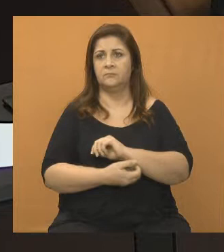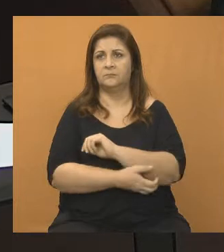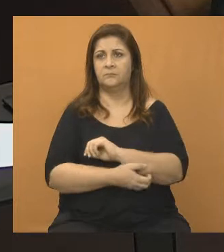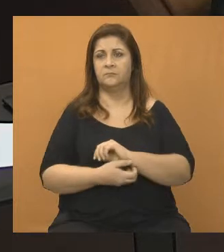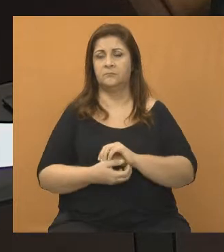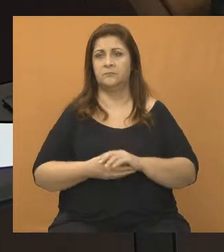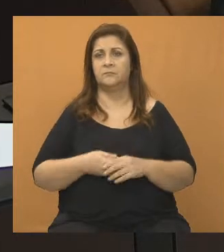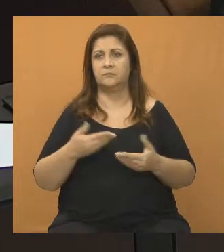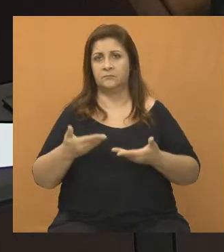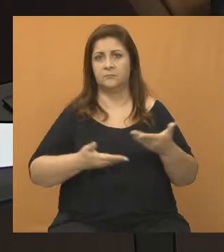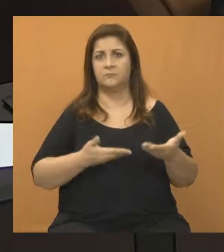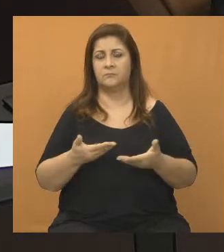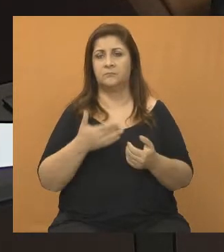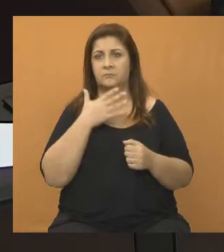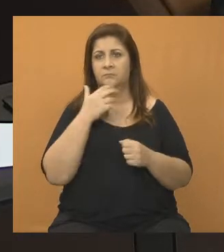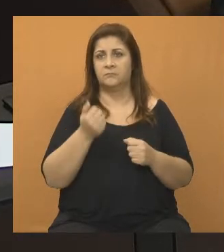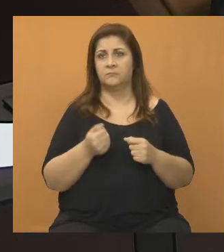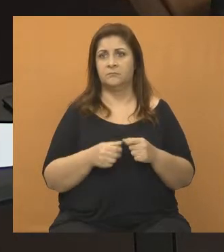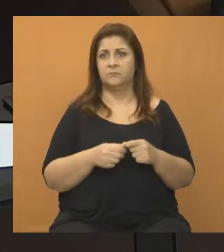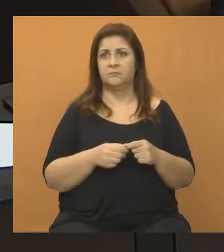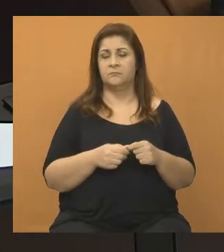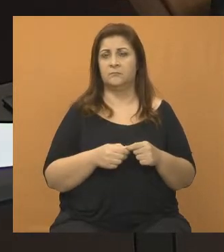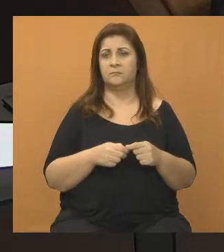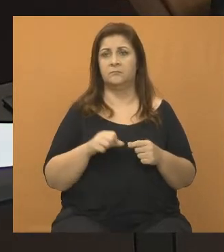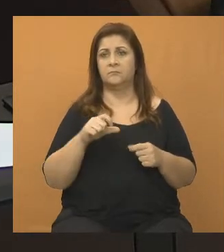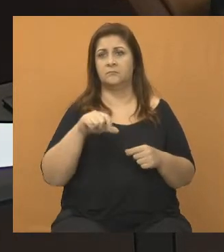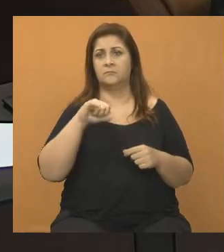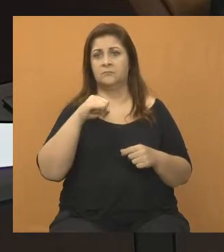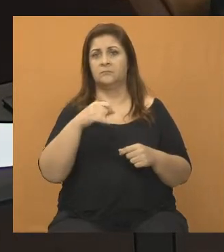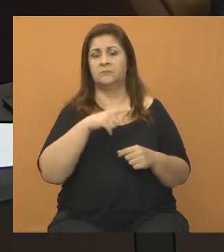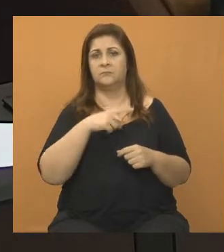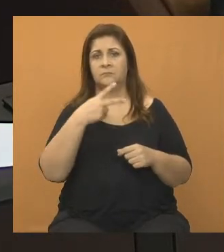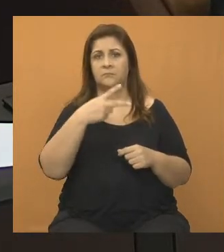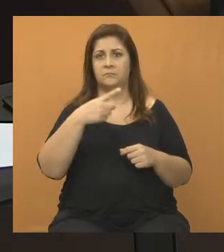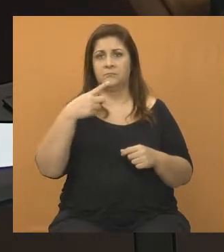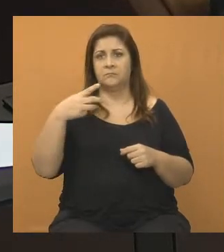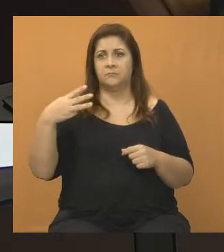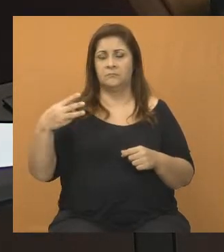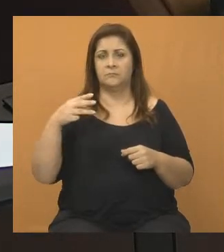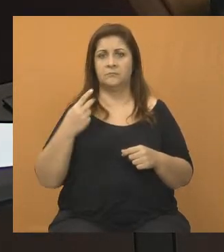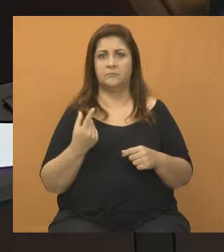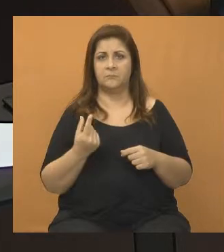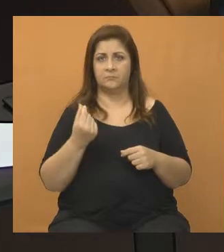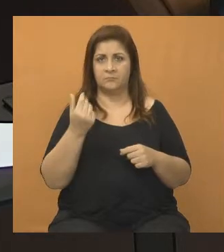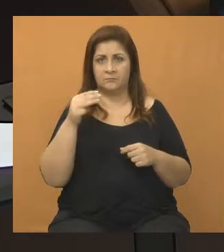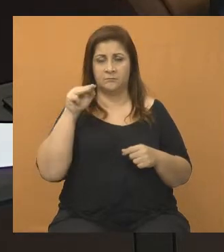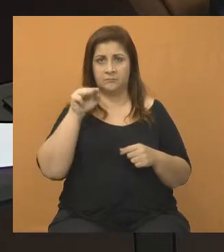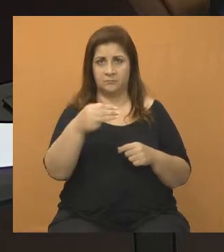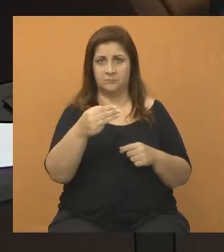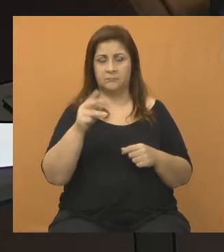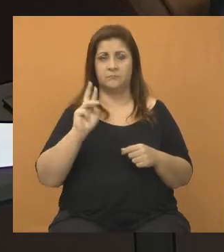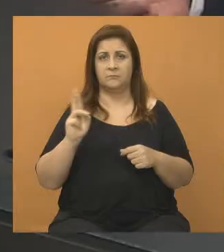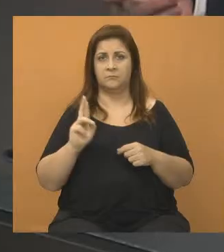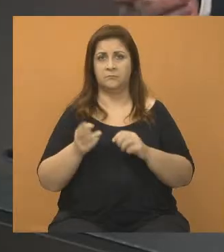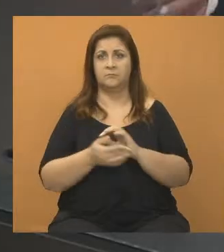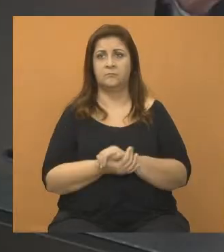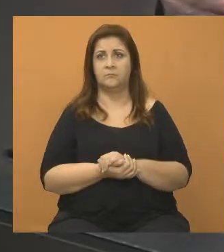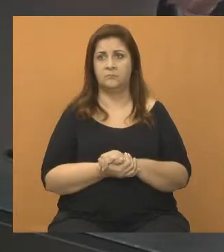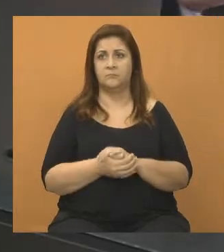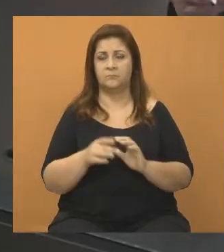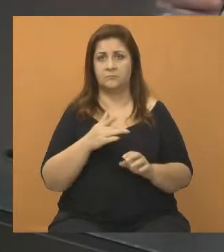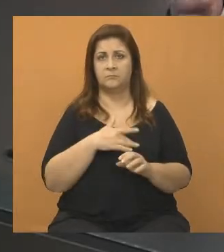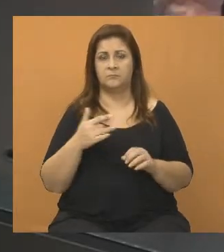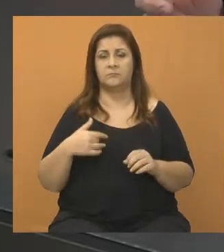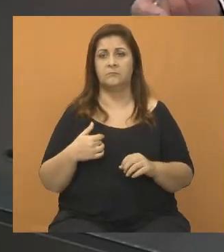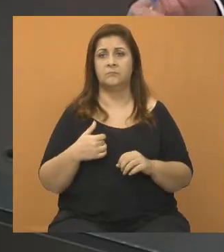melhor os reclama para mim, sabe? E daí, como tem 213 milhões empenhado, lógico que não só na Santa Casa, mas no quesito saúde. A